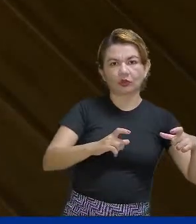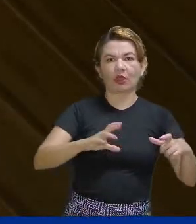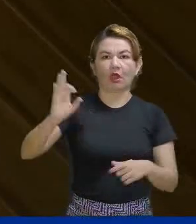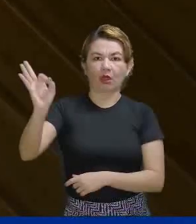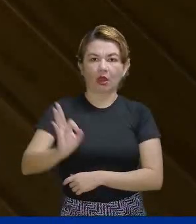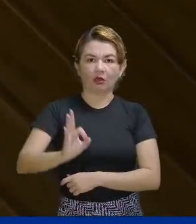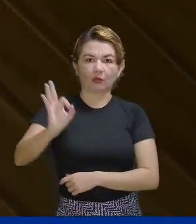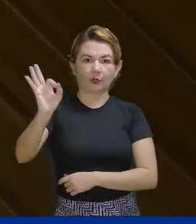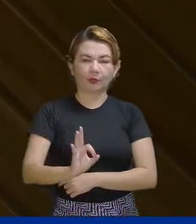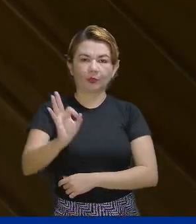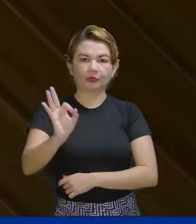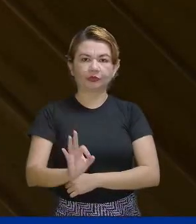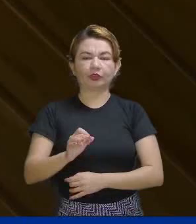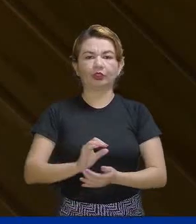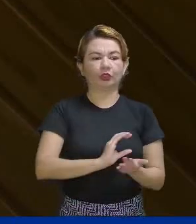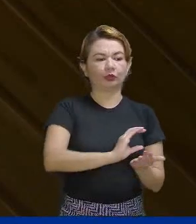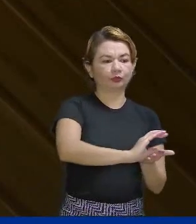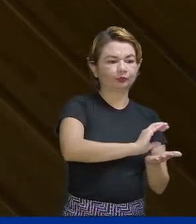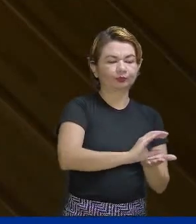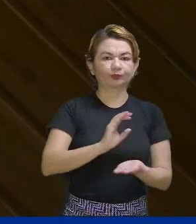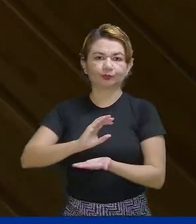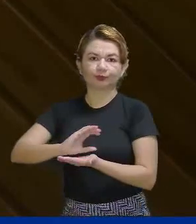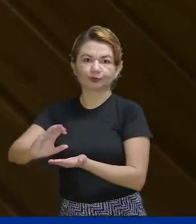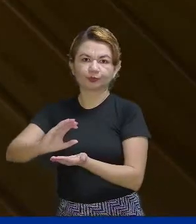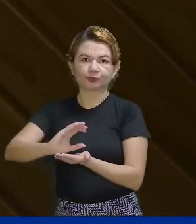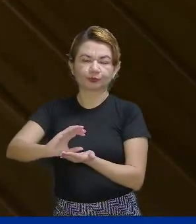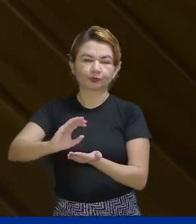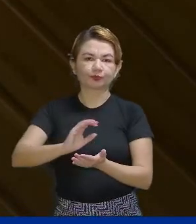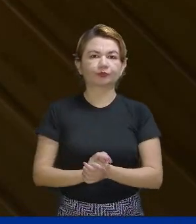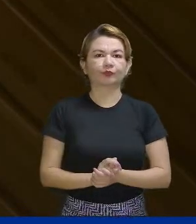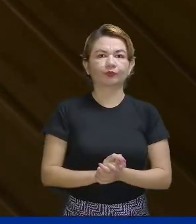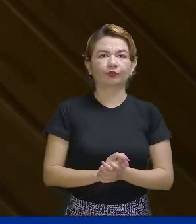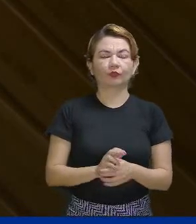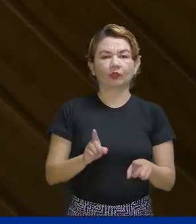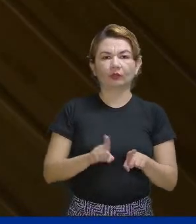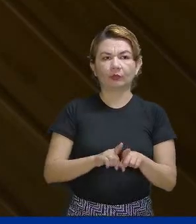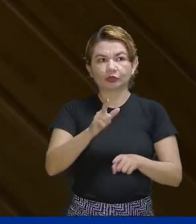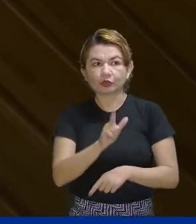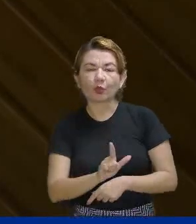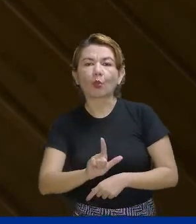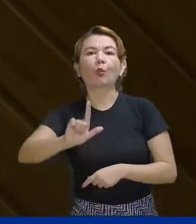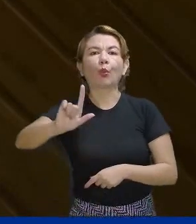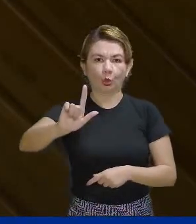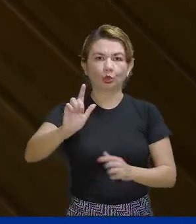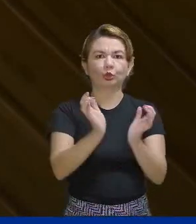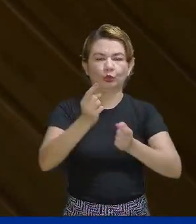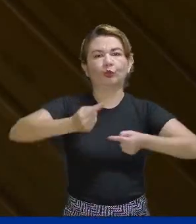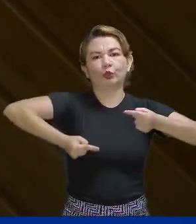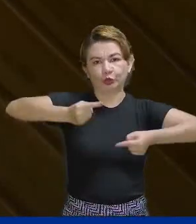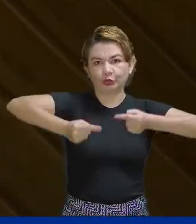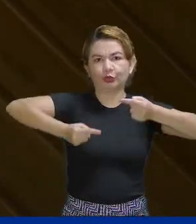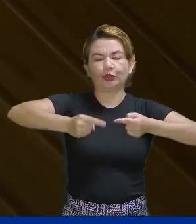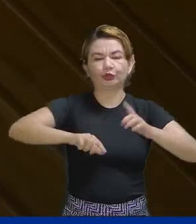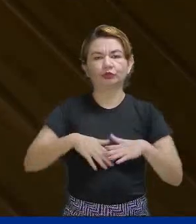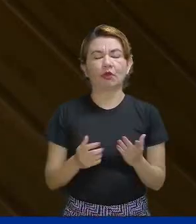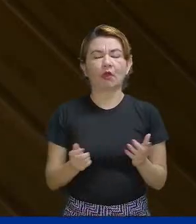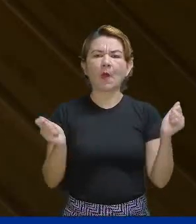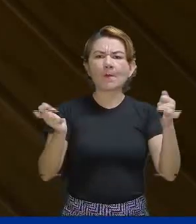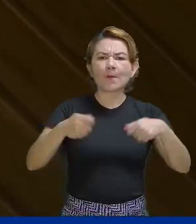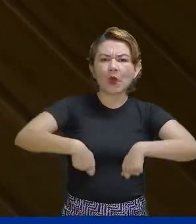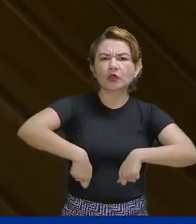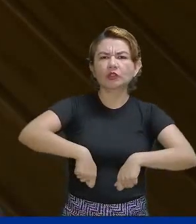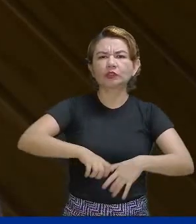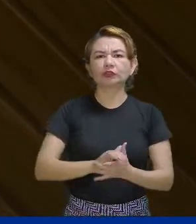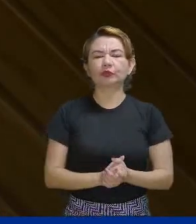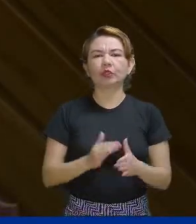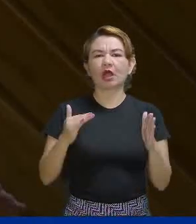candidaturas advogado é branco, de proporcionais cabelos ou até castanhos mesmo escuros, curtos, de costas outras laterais, coligações. olhos emendados castanho escuro, nariz Antes, afilado, essa barba possibilidade havia